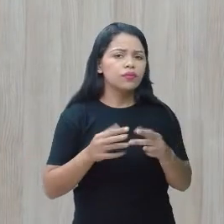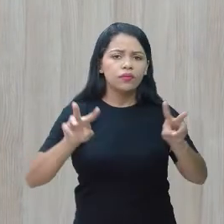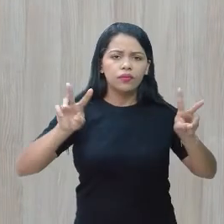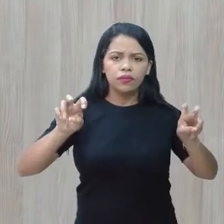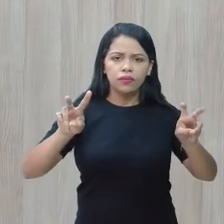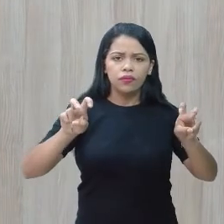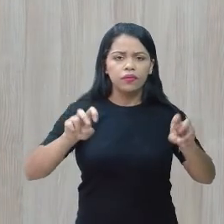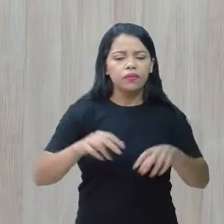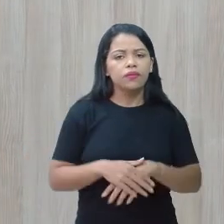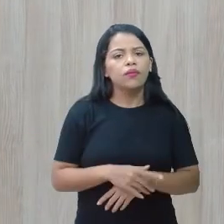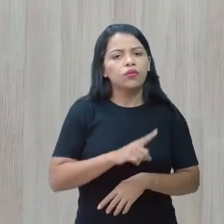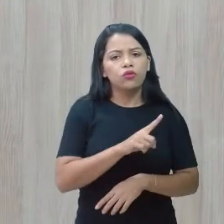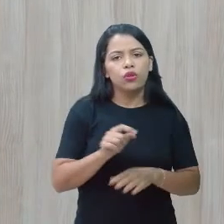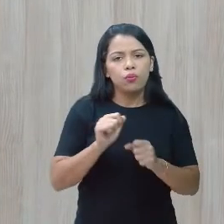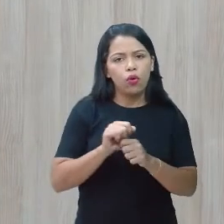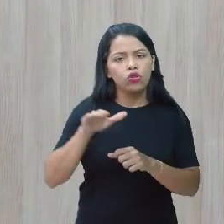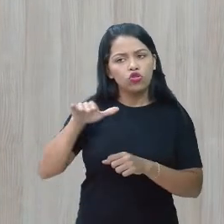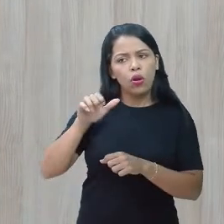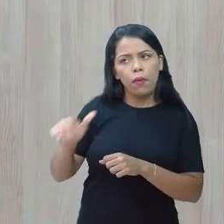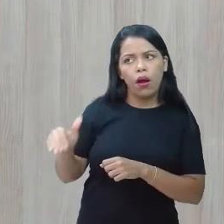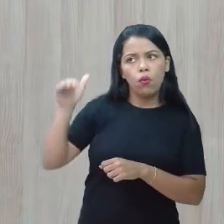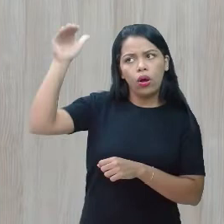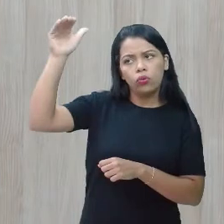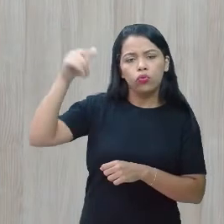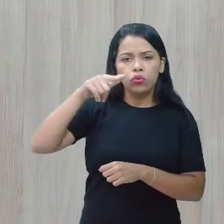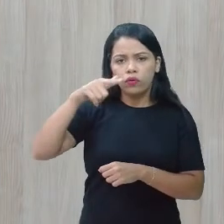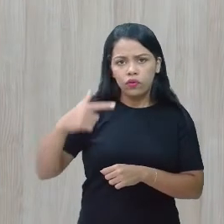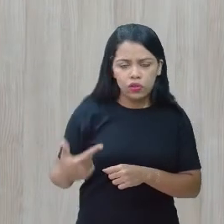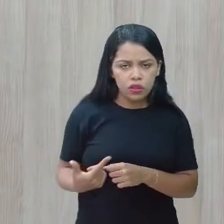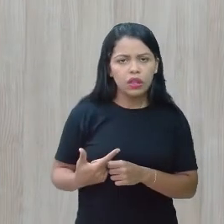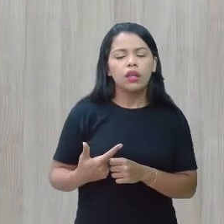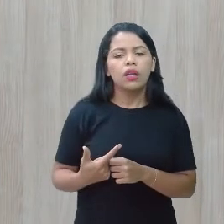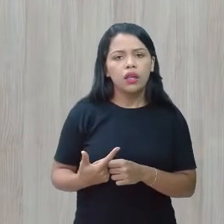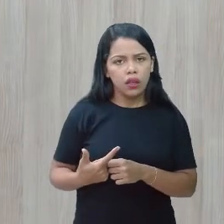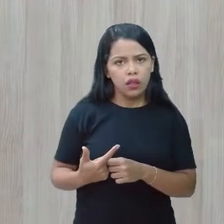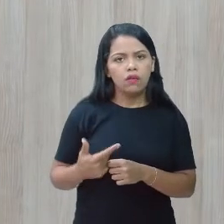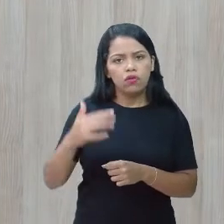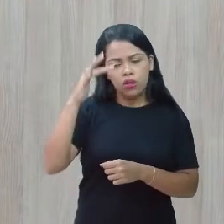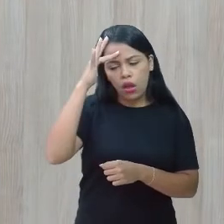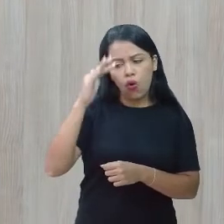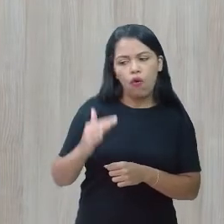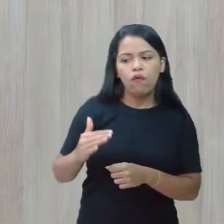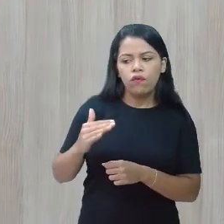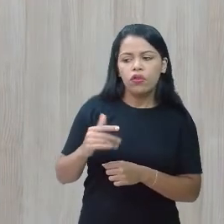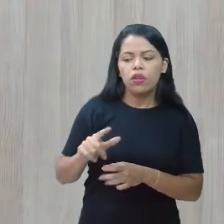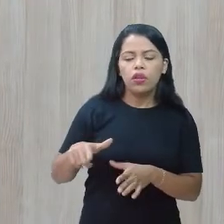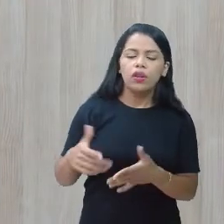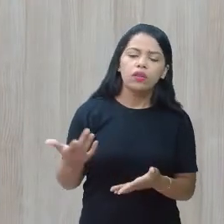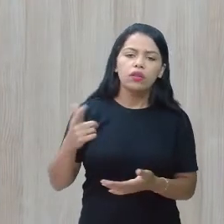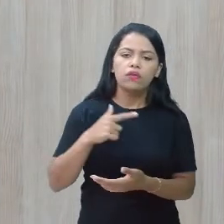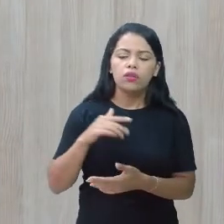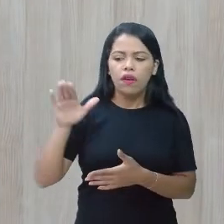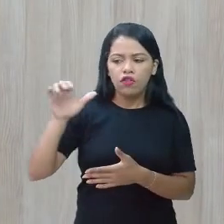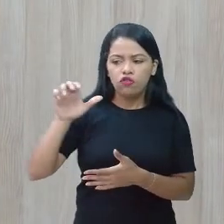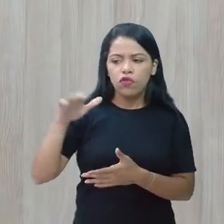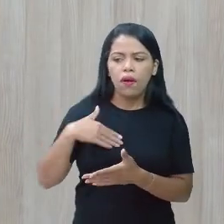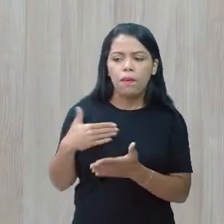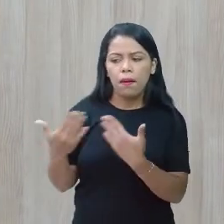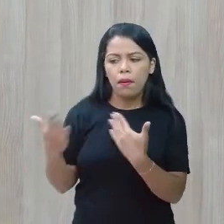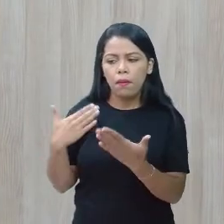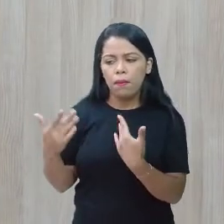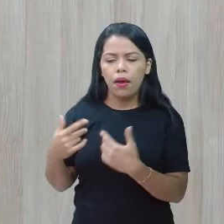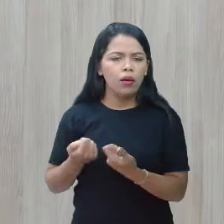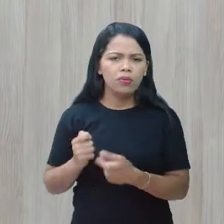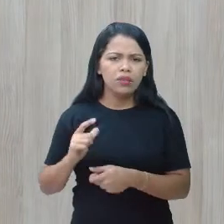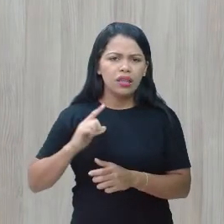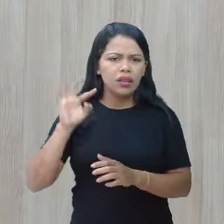tema, conversa com um adulto de confiança, que você confia, que você acha que ele pode responder, sabe? Não tenha timidez